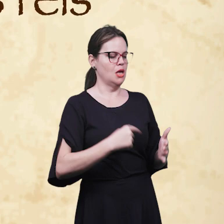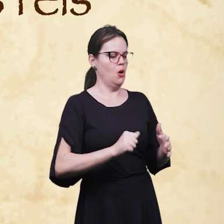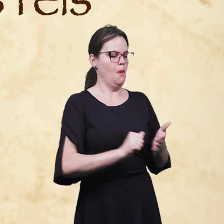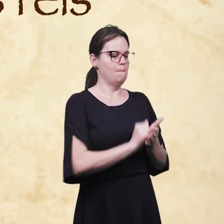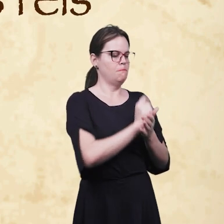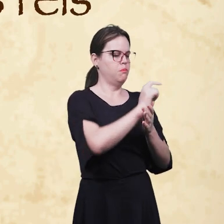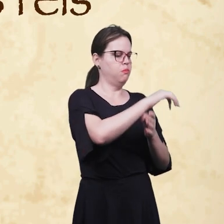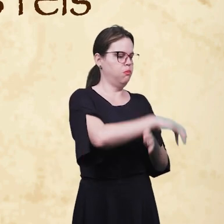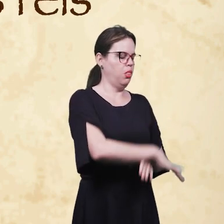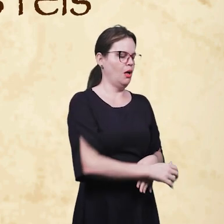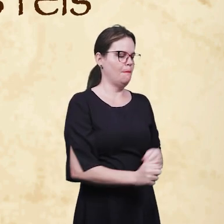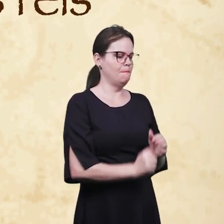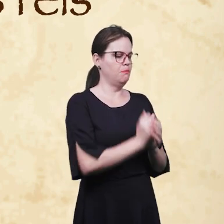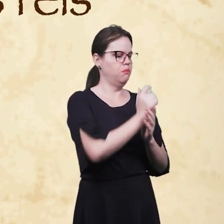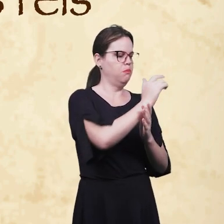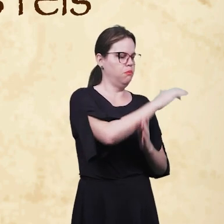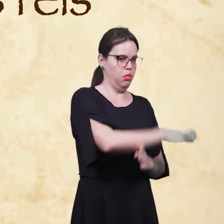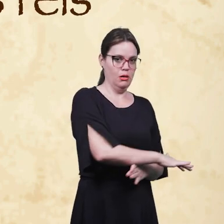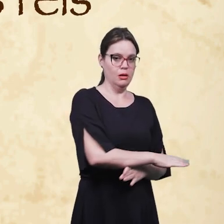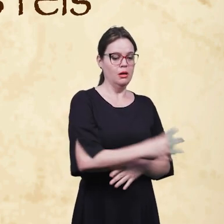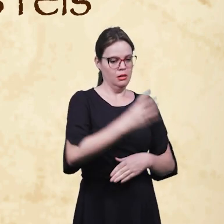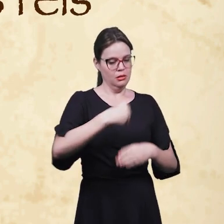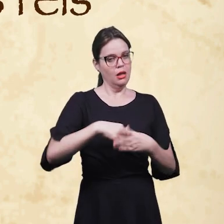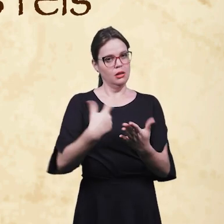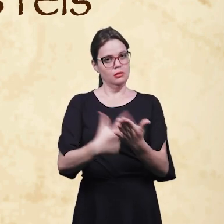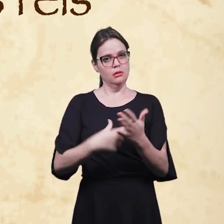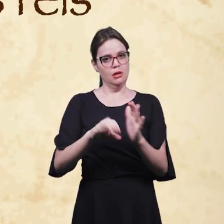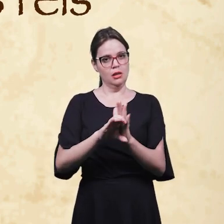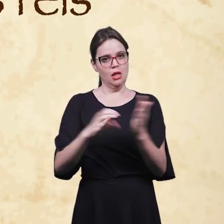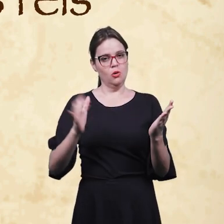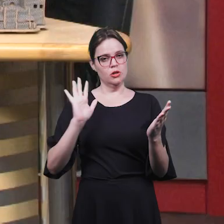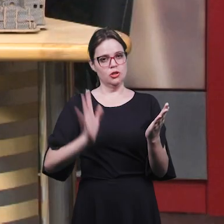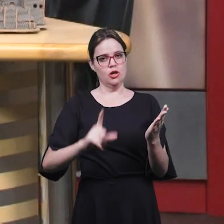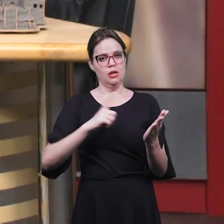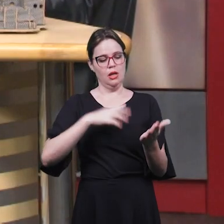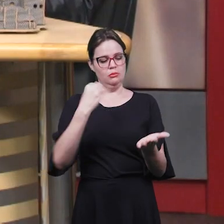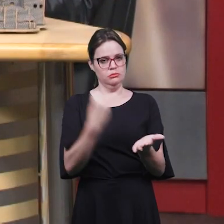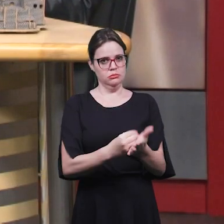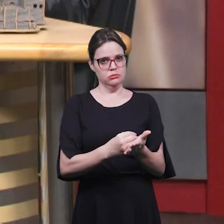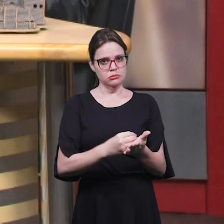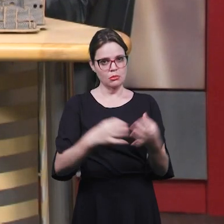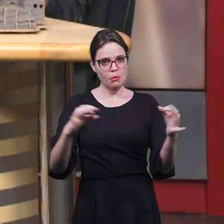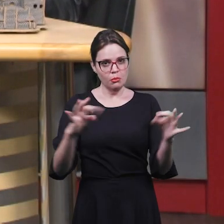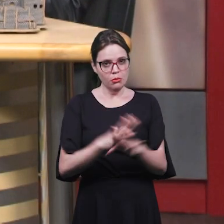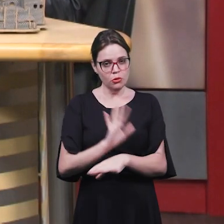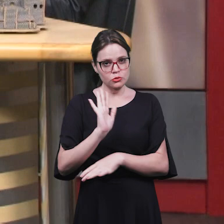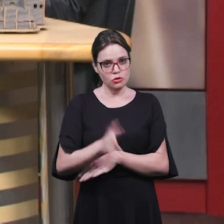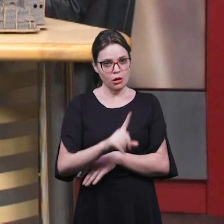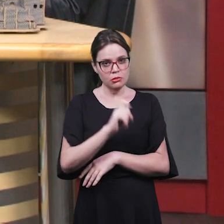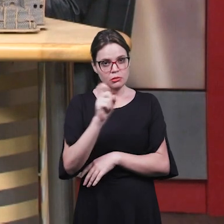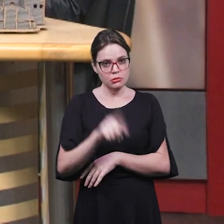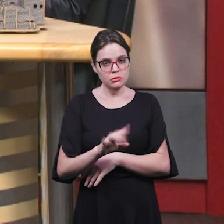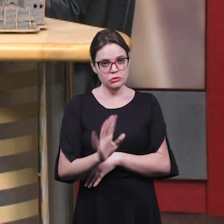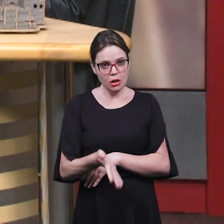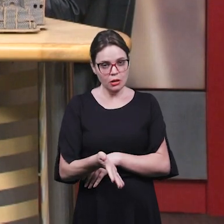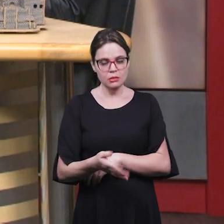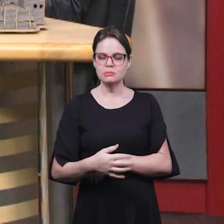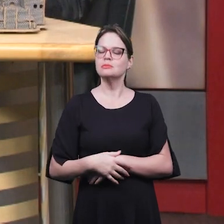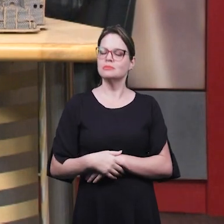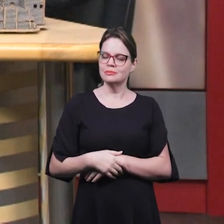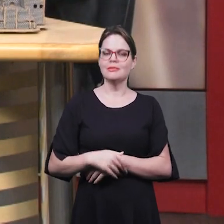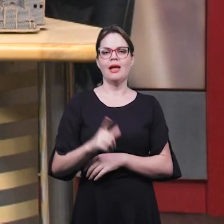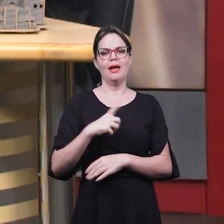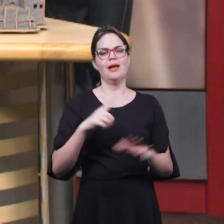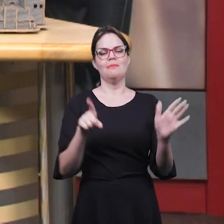porventura não está escrito no livro das crônicas dos reis de Judá? É uma pergunta aqui. Então é a referência também a esse